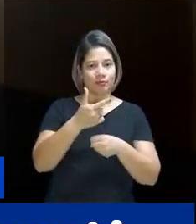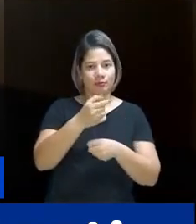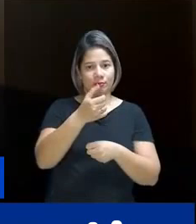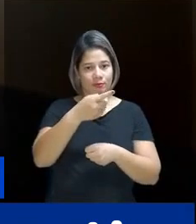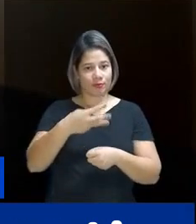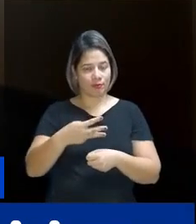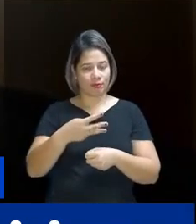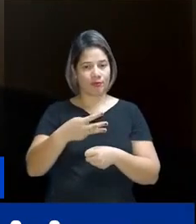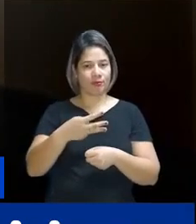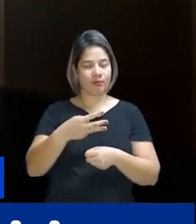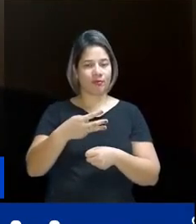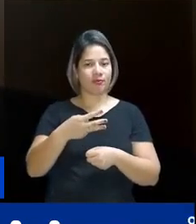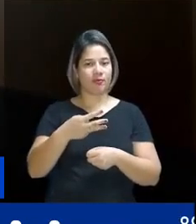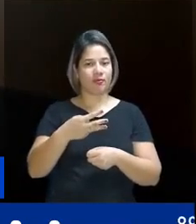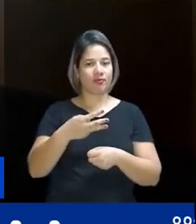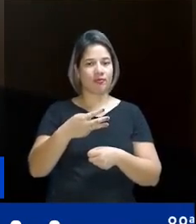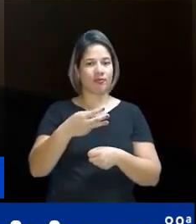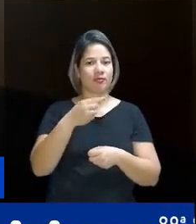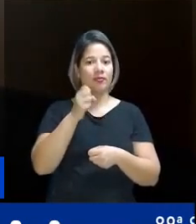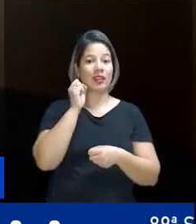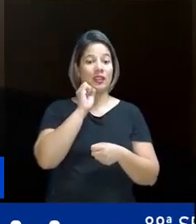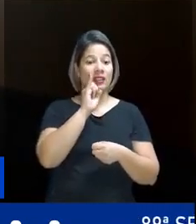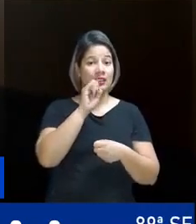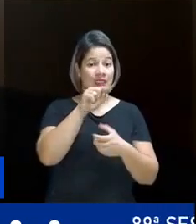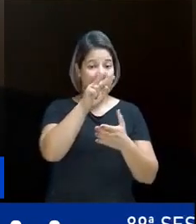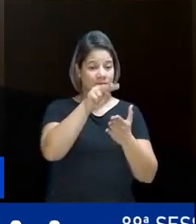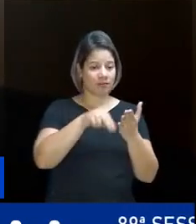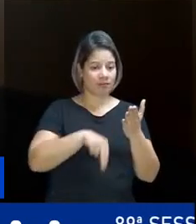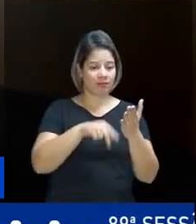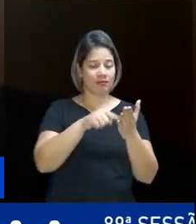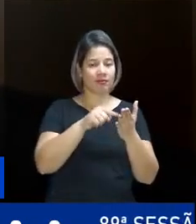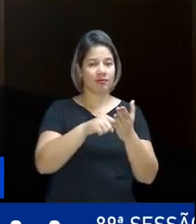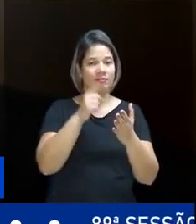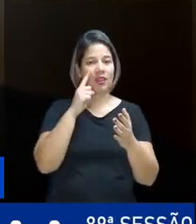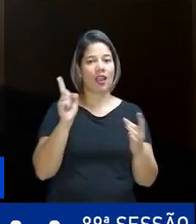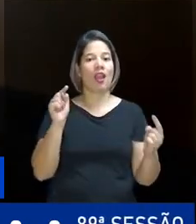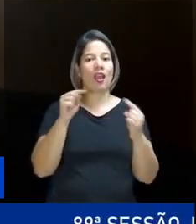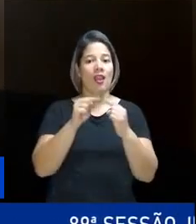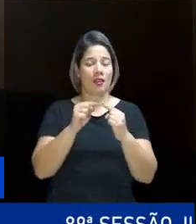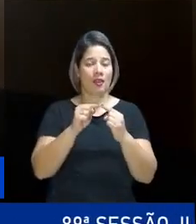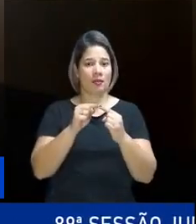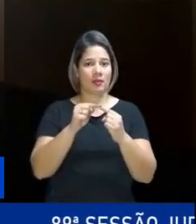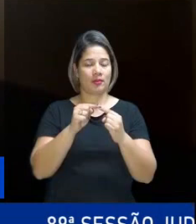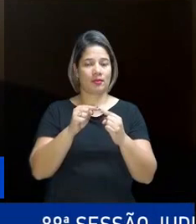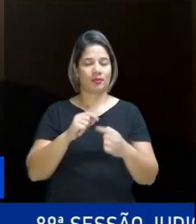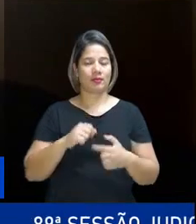filio-me a tal entendimento e o aplico às contas sob exame para deslinde da causa.